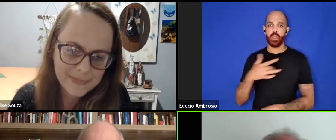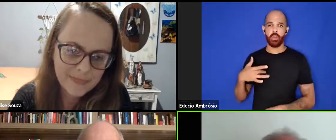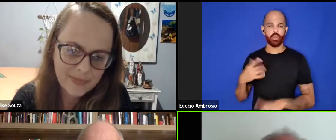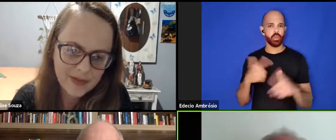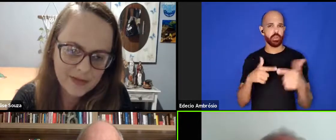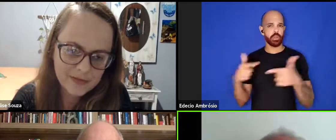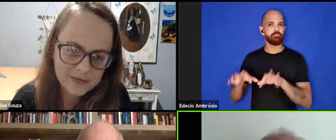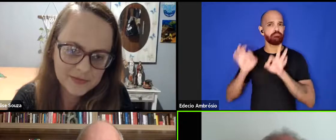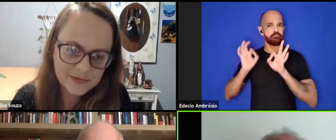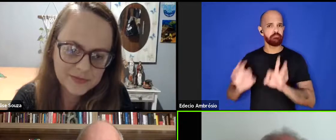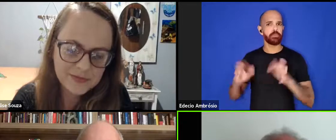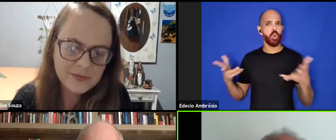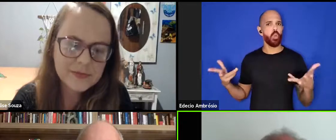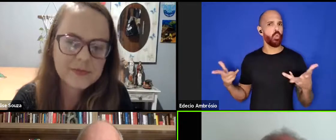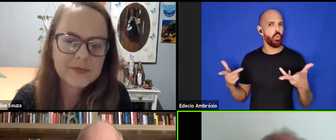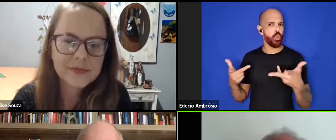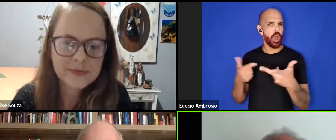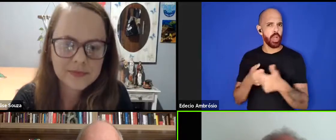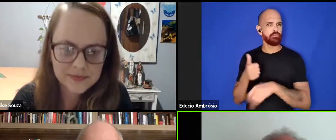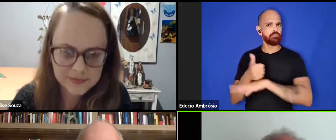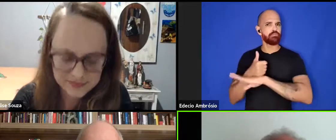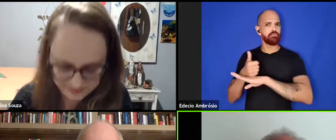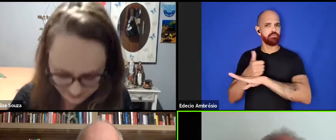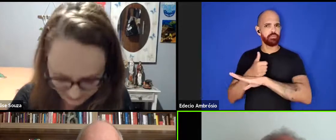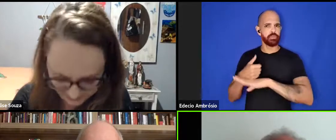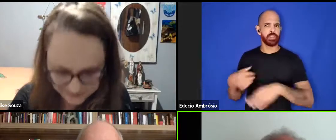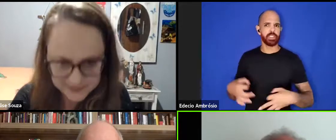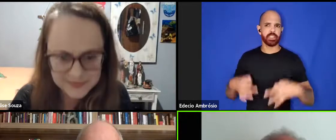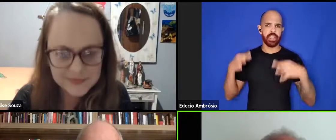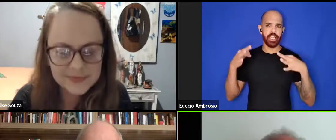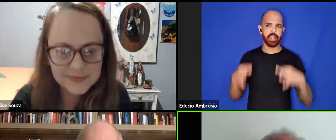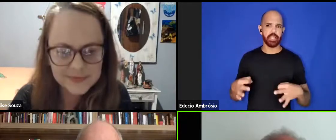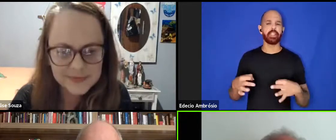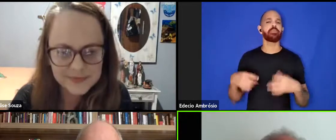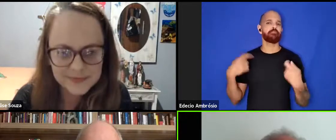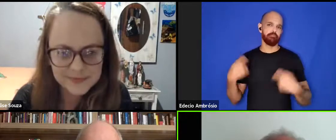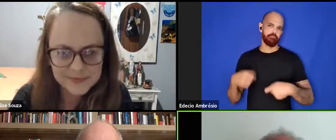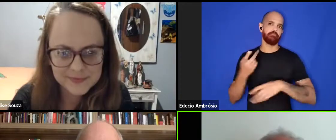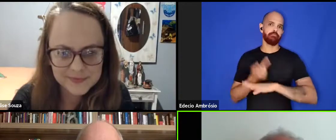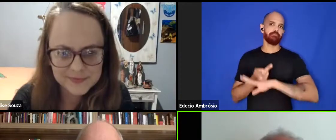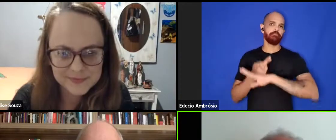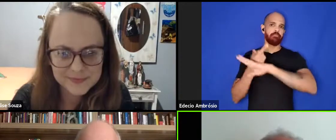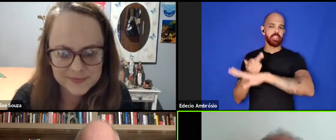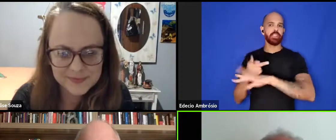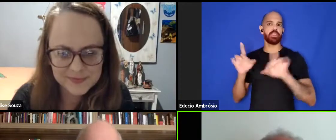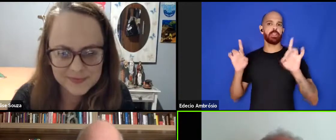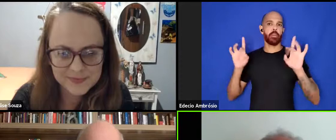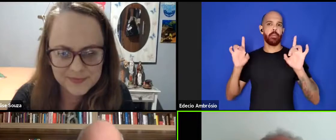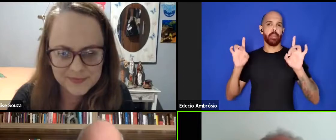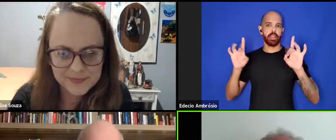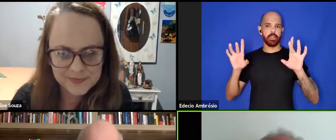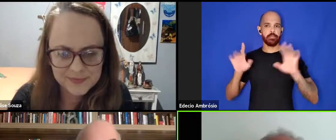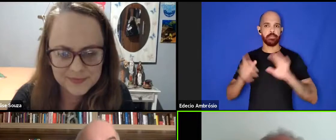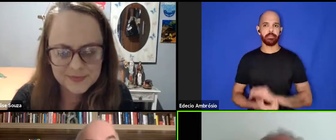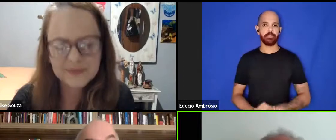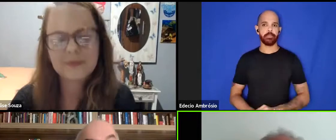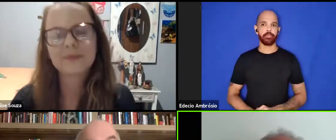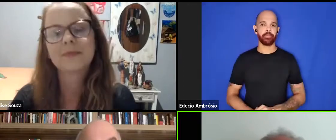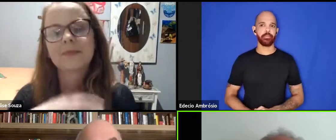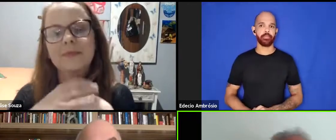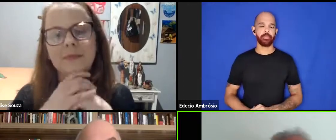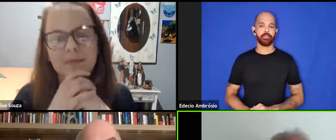alta qualidade e certamente merecedor dessa menção honrosa. Quero